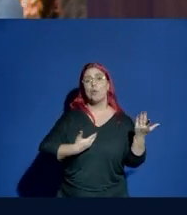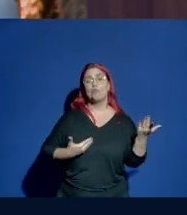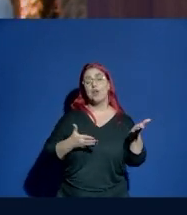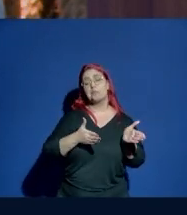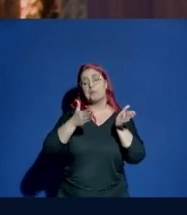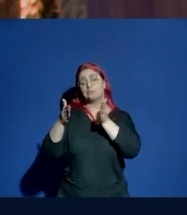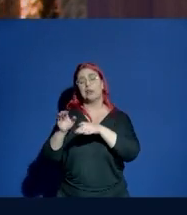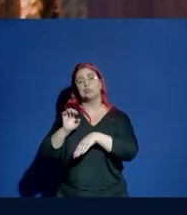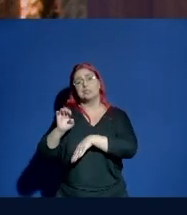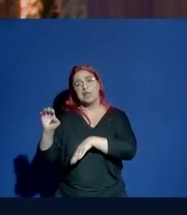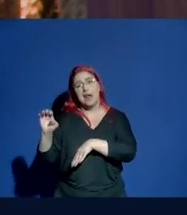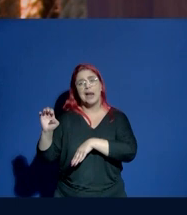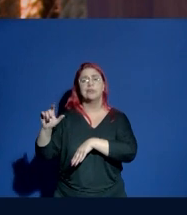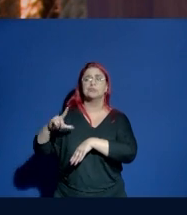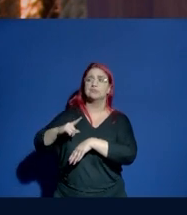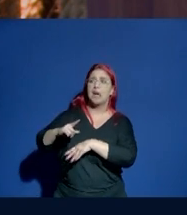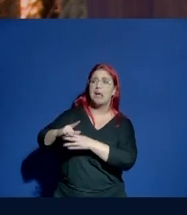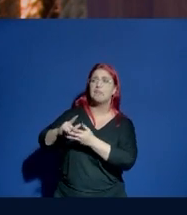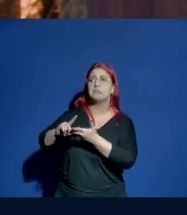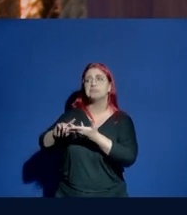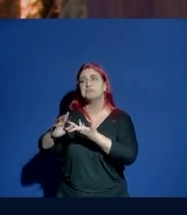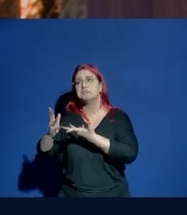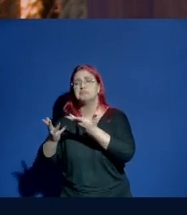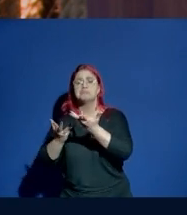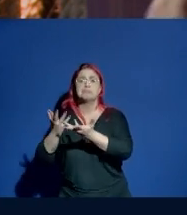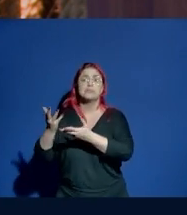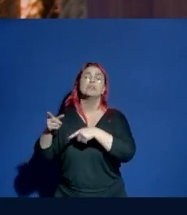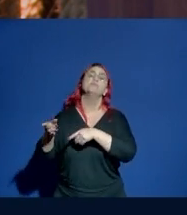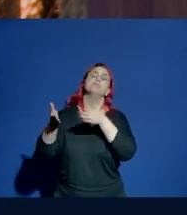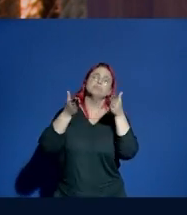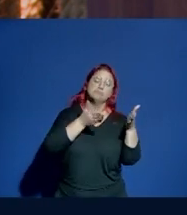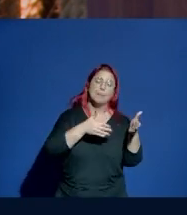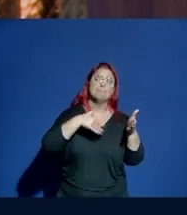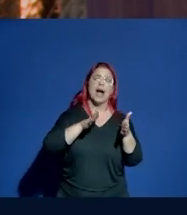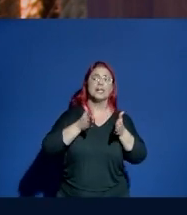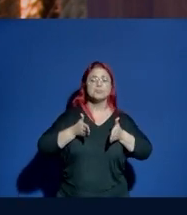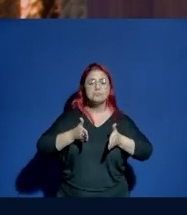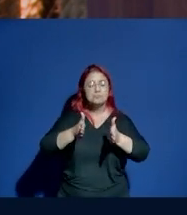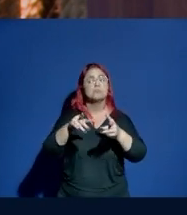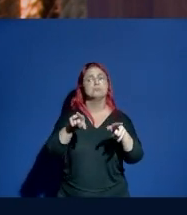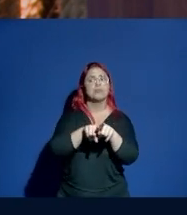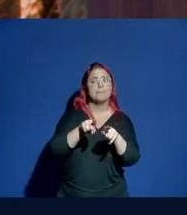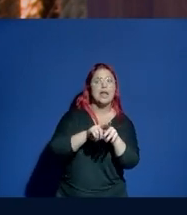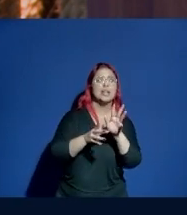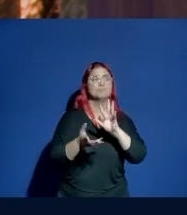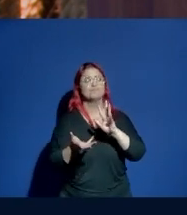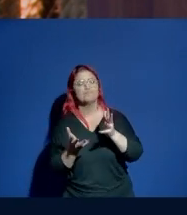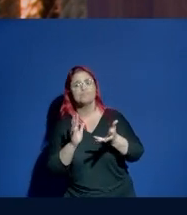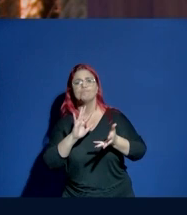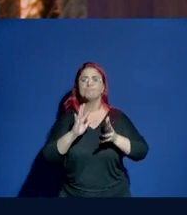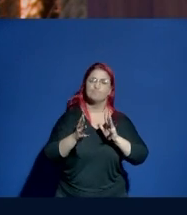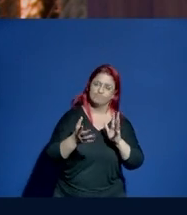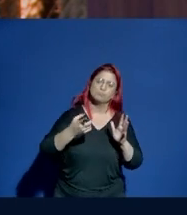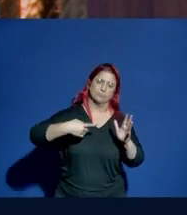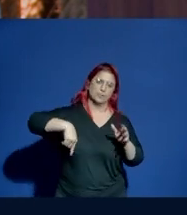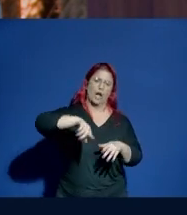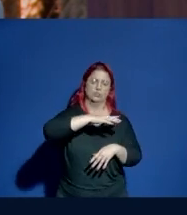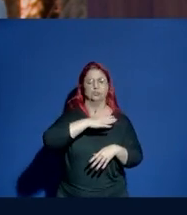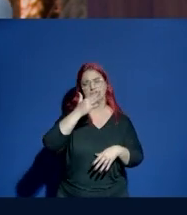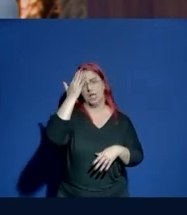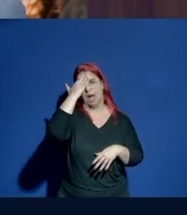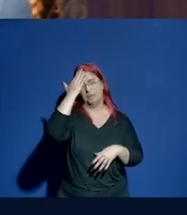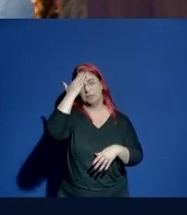que colapsou por diversos motivos veio um governo mais ao centro que colapsou por alguns motivos que todos nós brasileiros